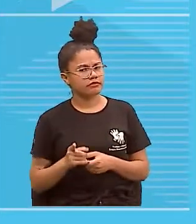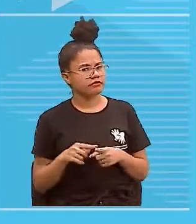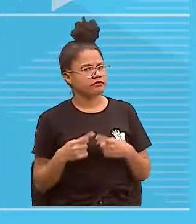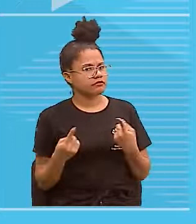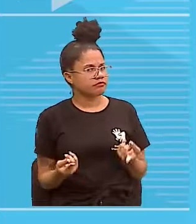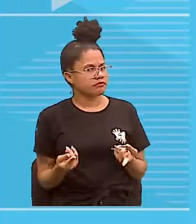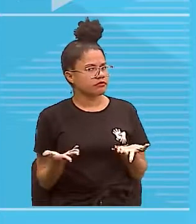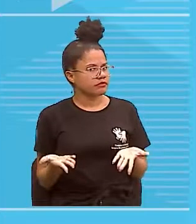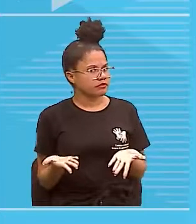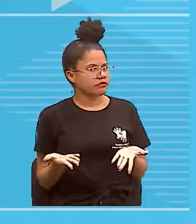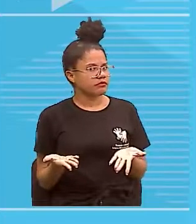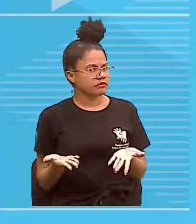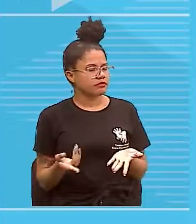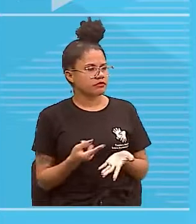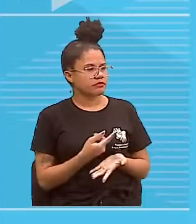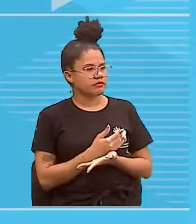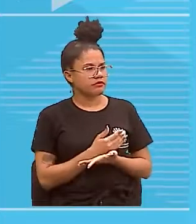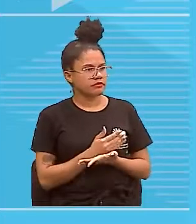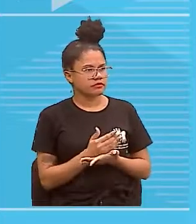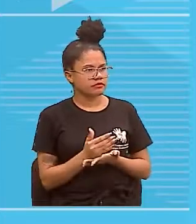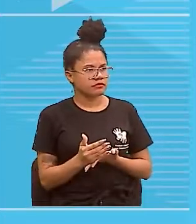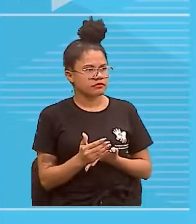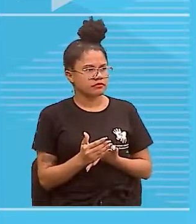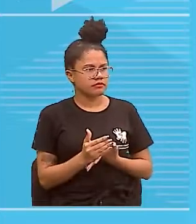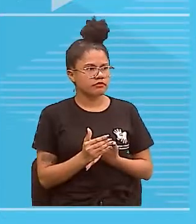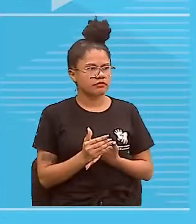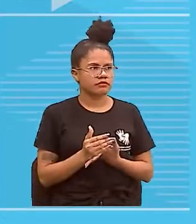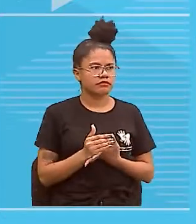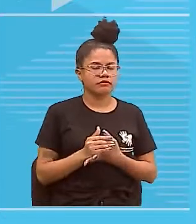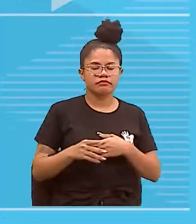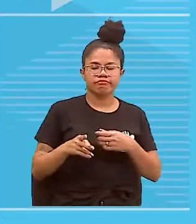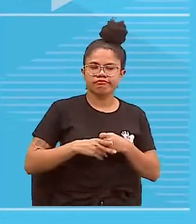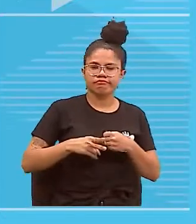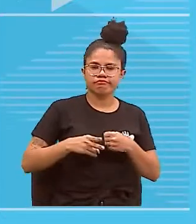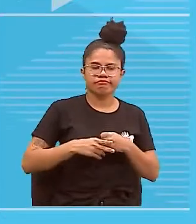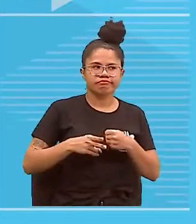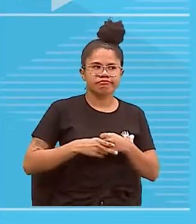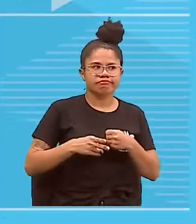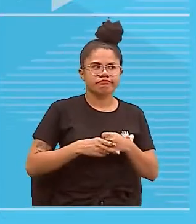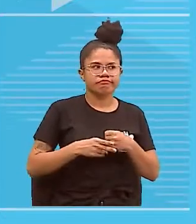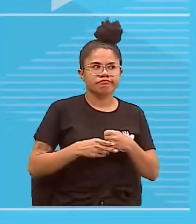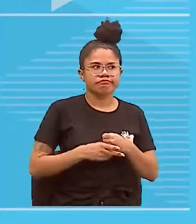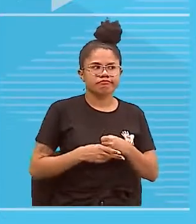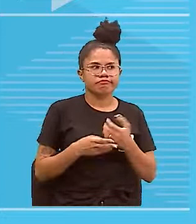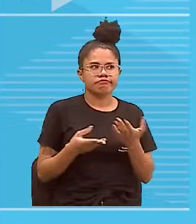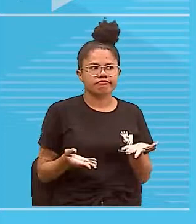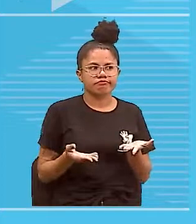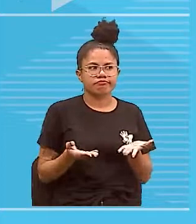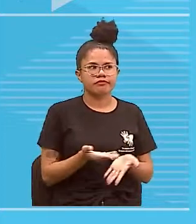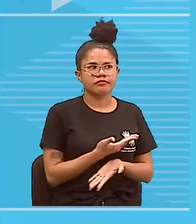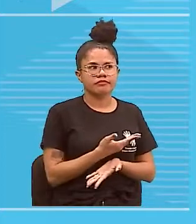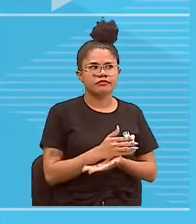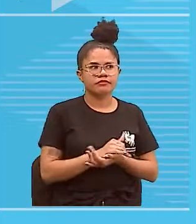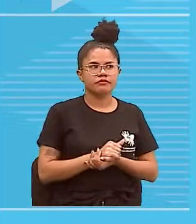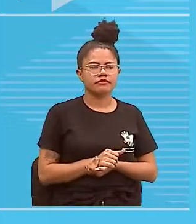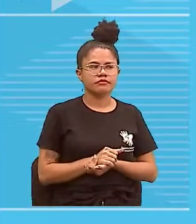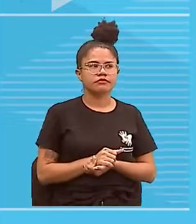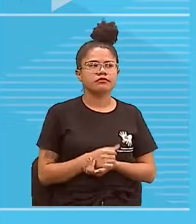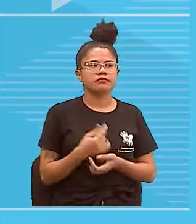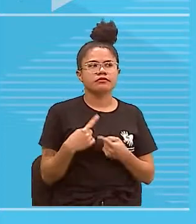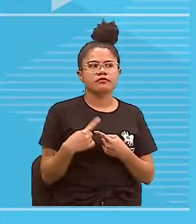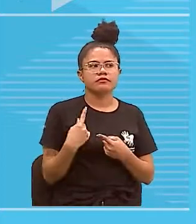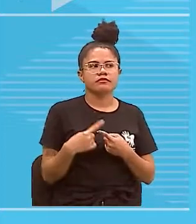subjuntivo aí eu digo hora tem tudo a ver né tem tudo a ver porque porque